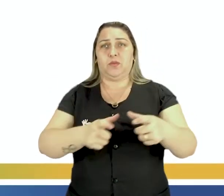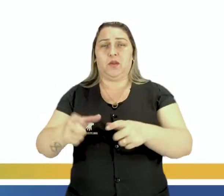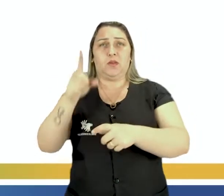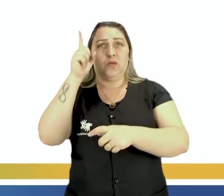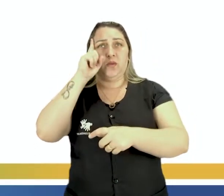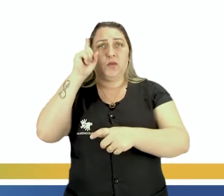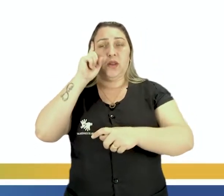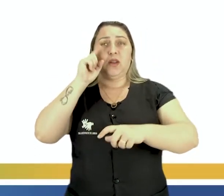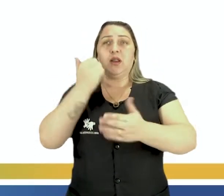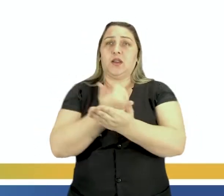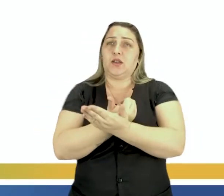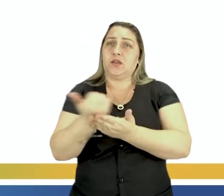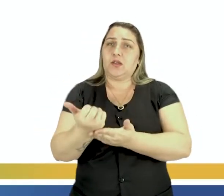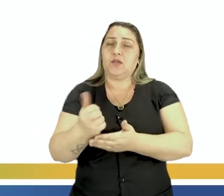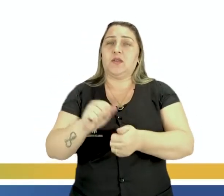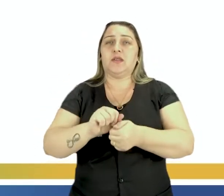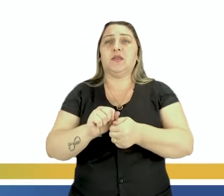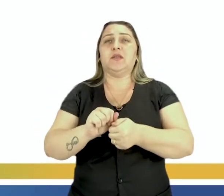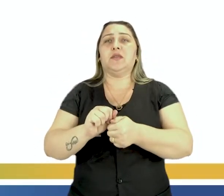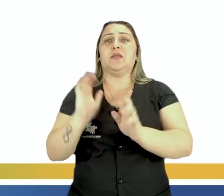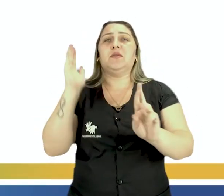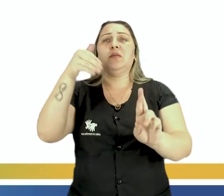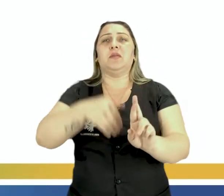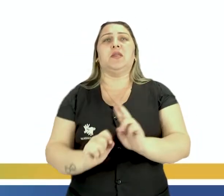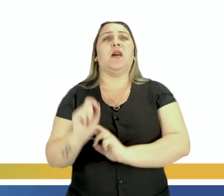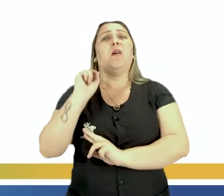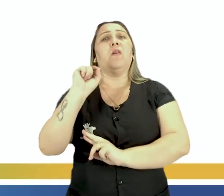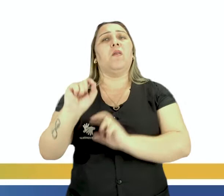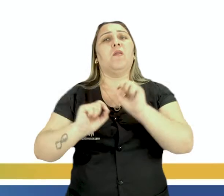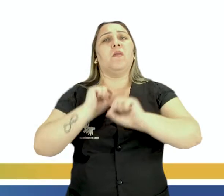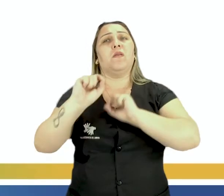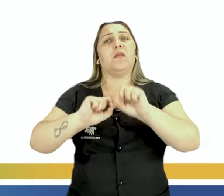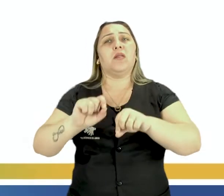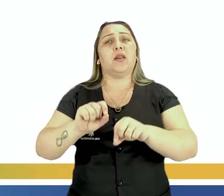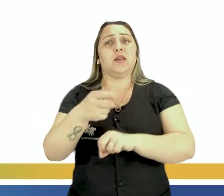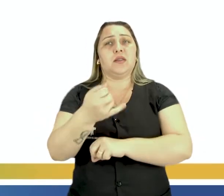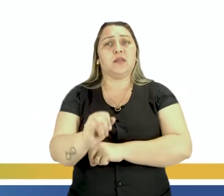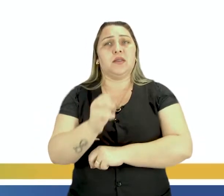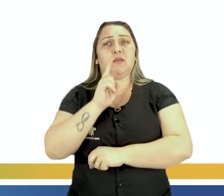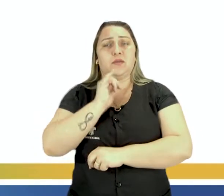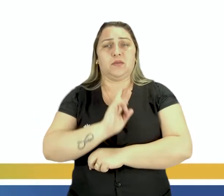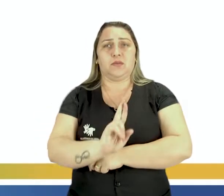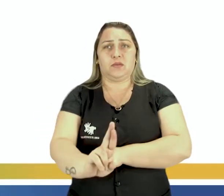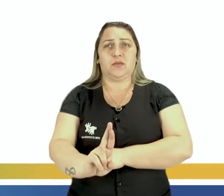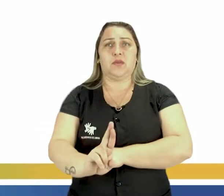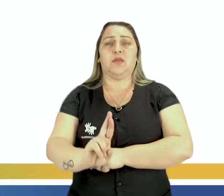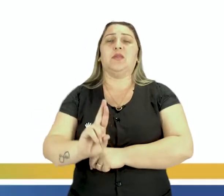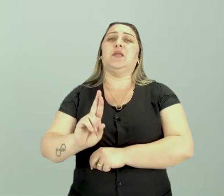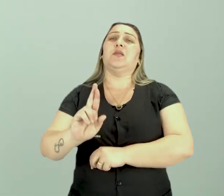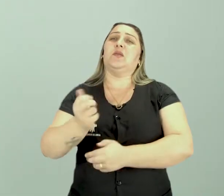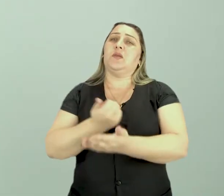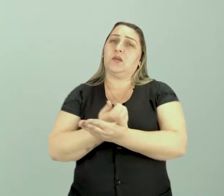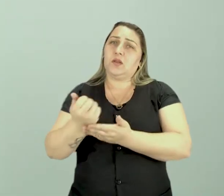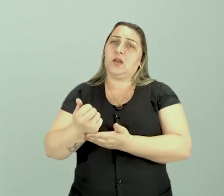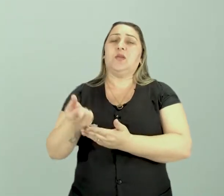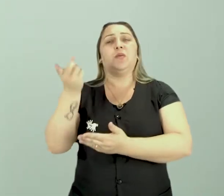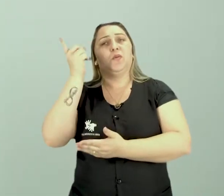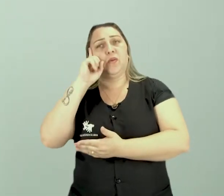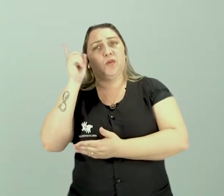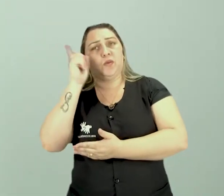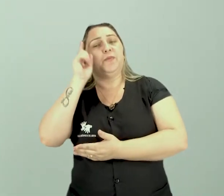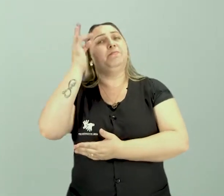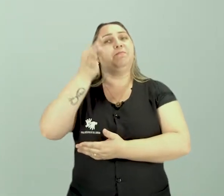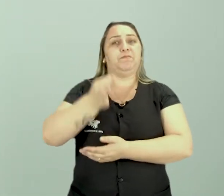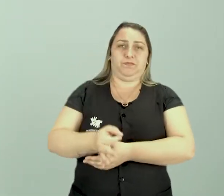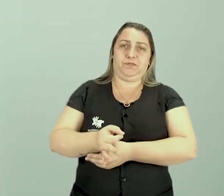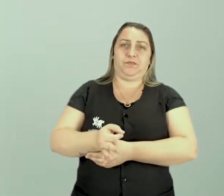essas ações que ele está fazendo representam o quê? Se vocês responderam que representam nossas ações diárias,